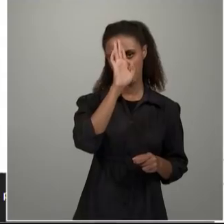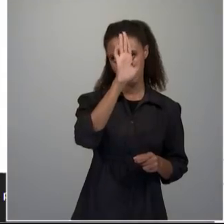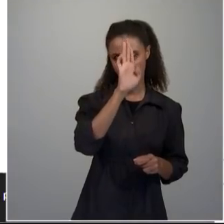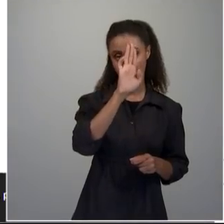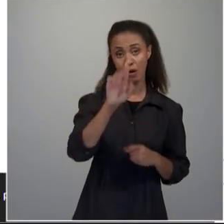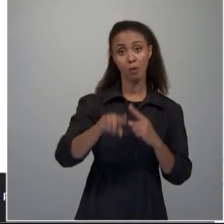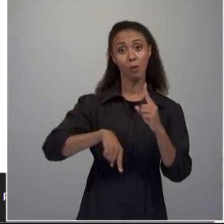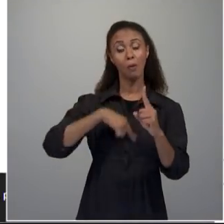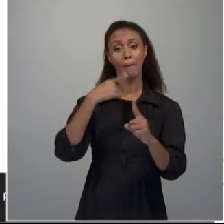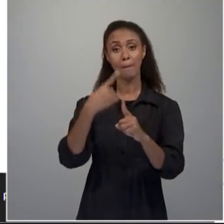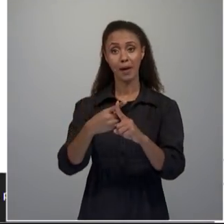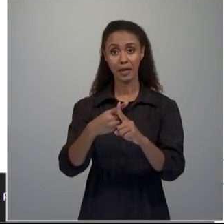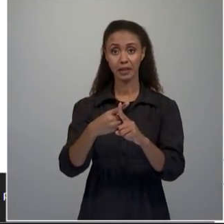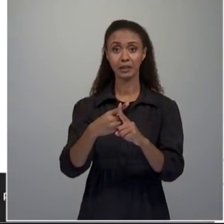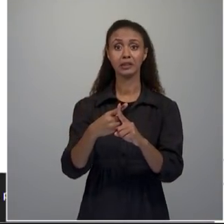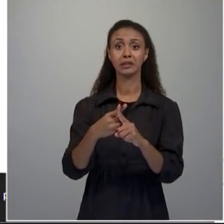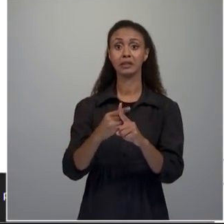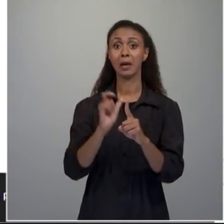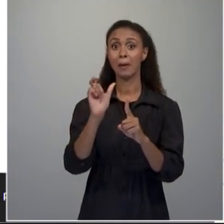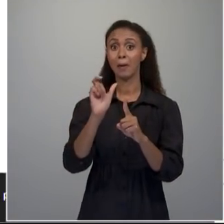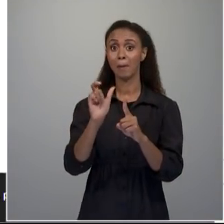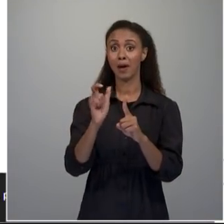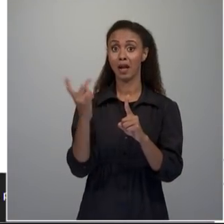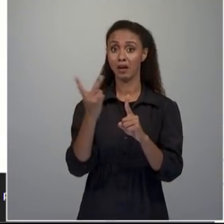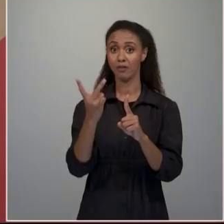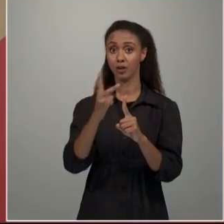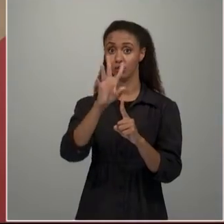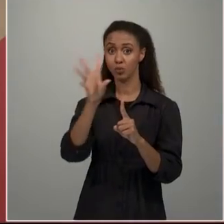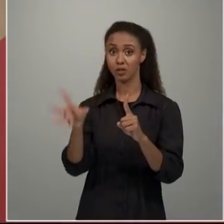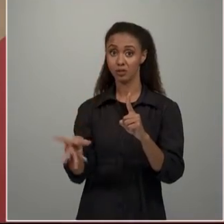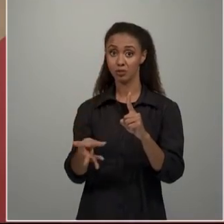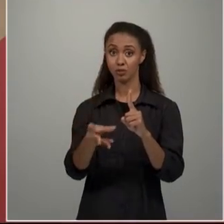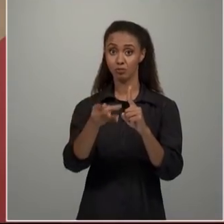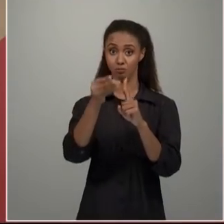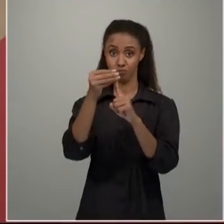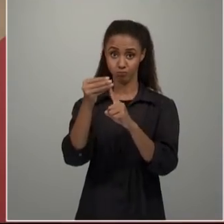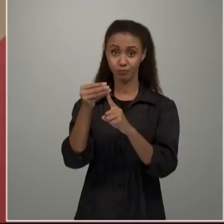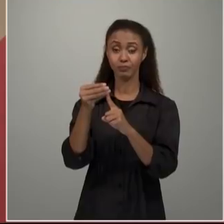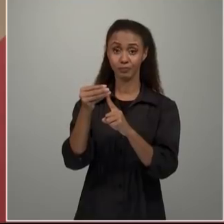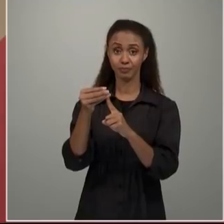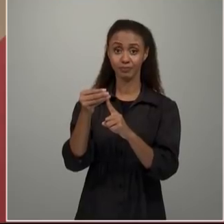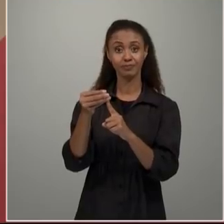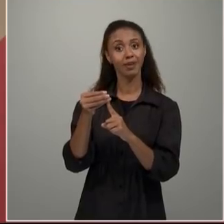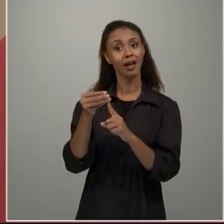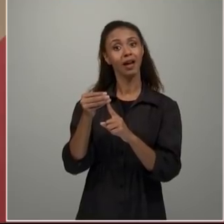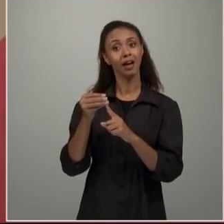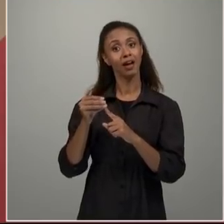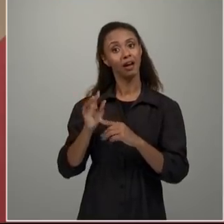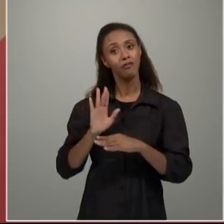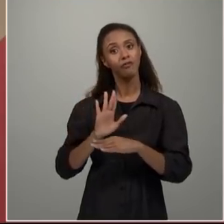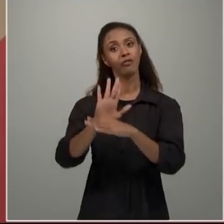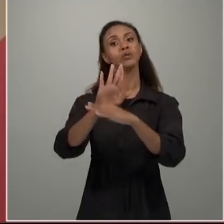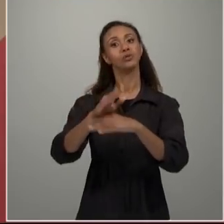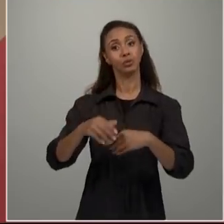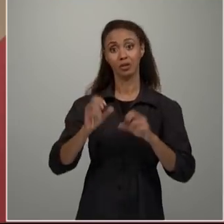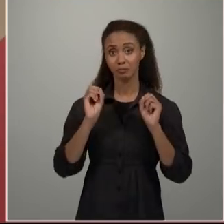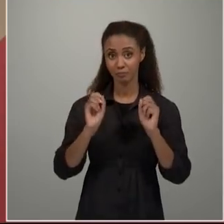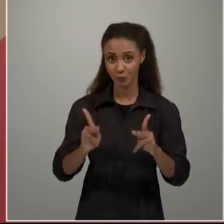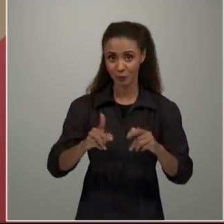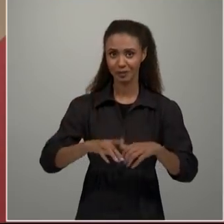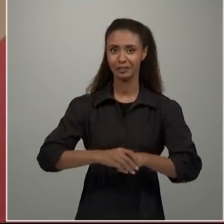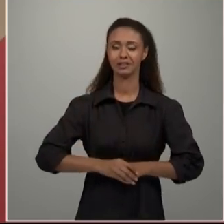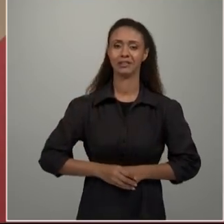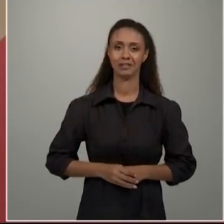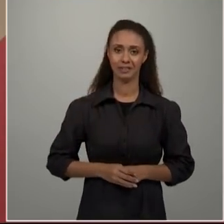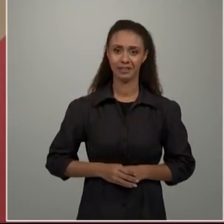black management ártico ou pena xxi ok tati vai ter mais alguma